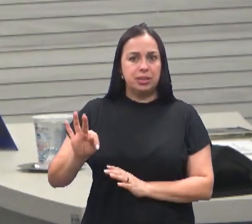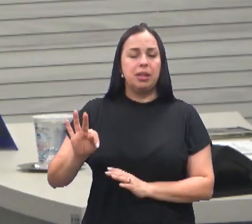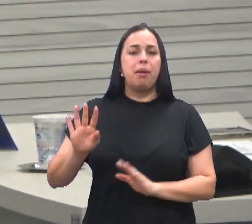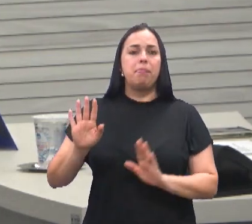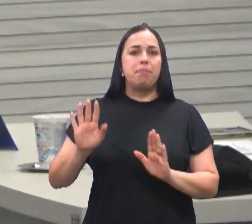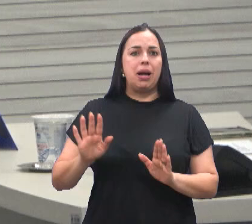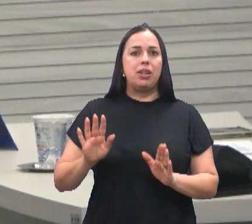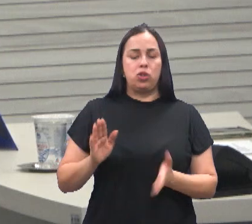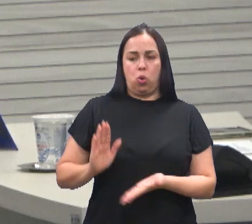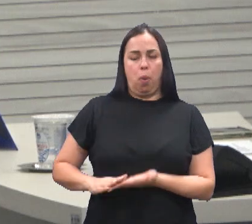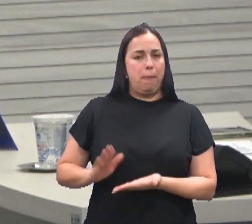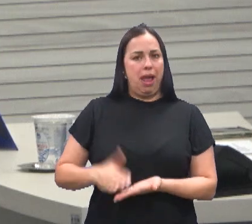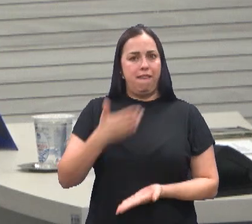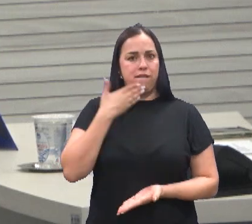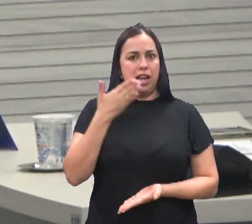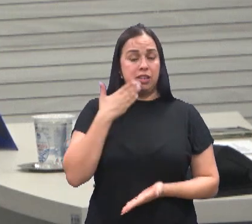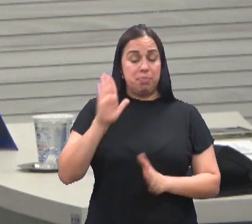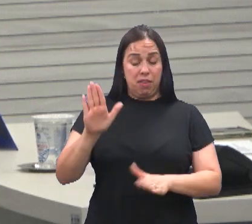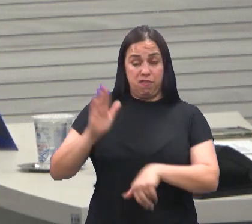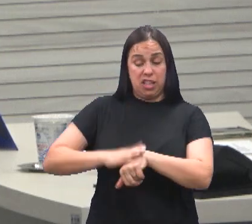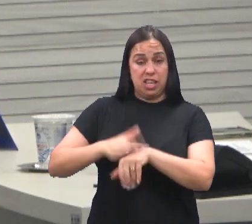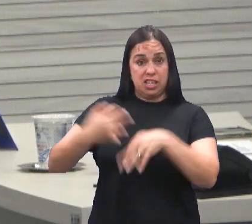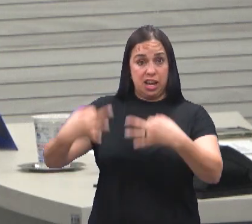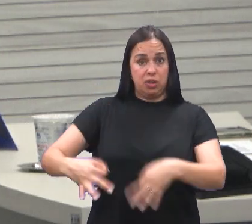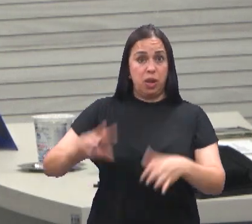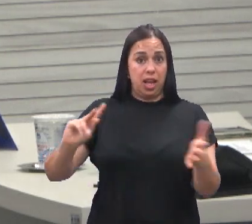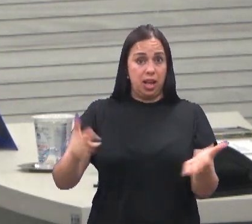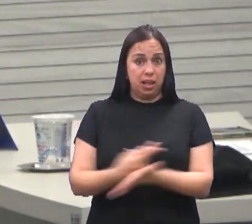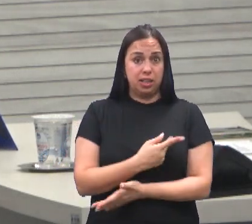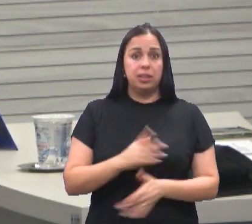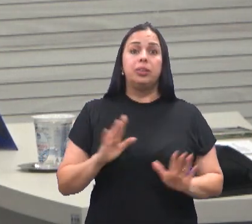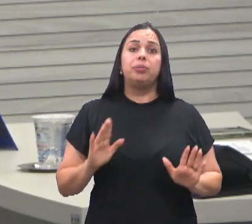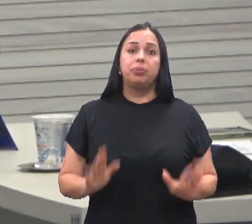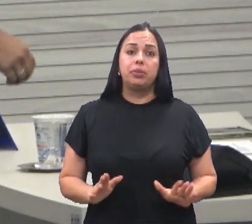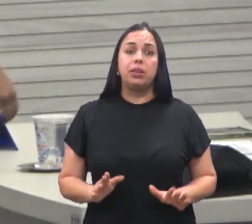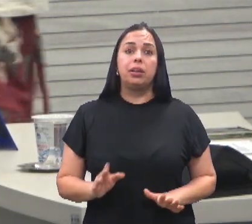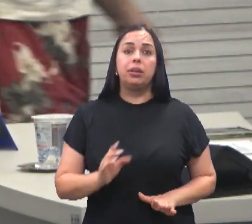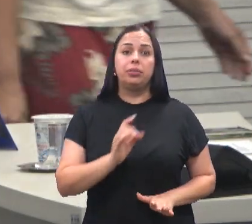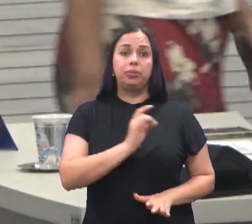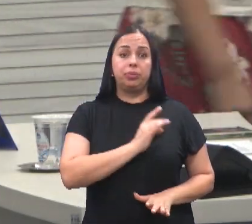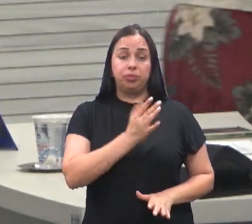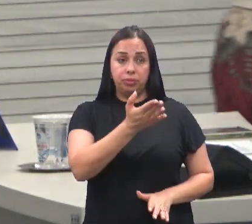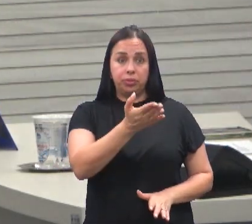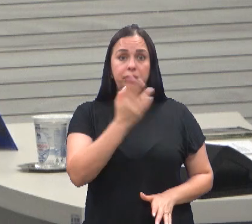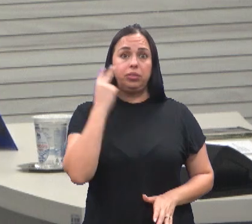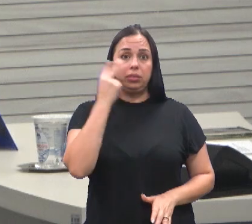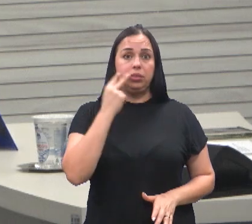cobrar é fácil, fazer corretamente é difícil. O medo o vereador Chagas está aqui,